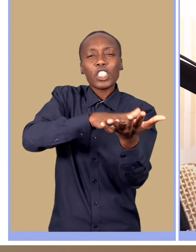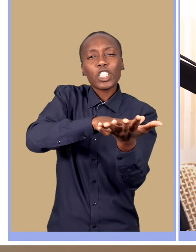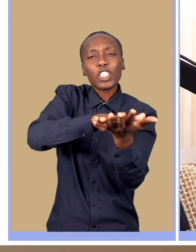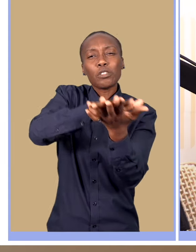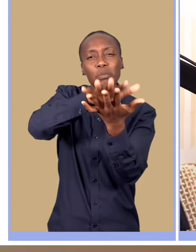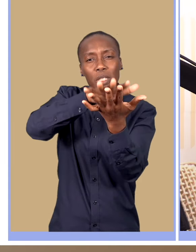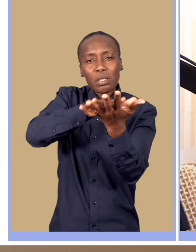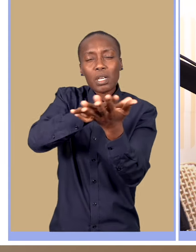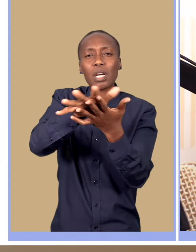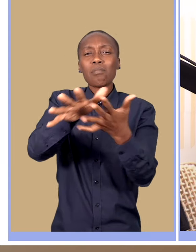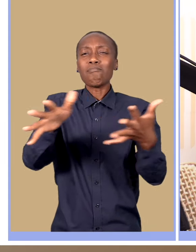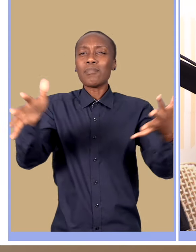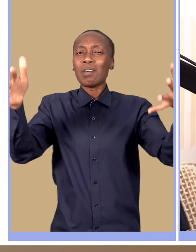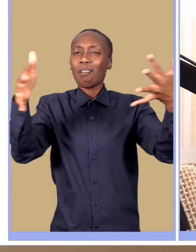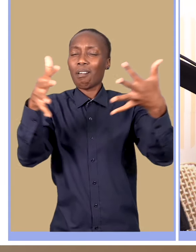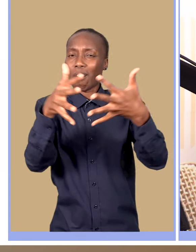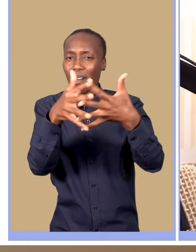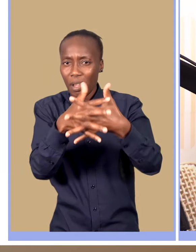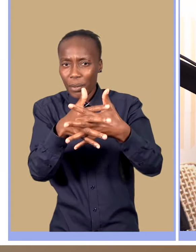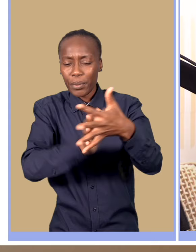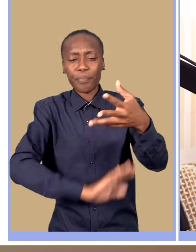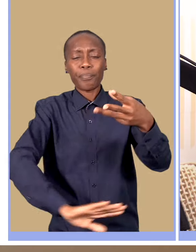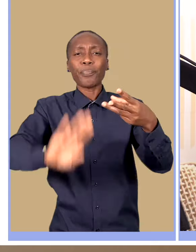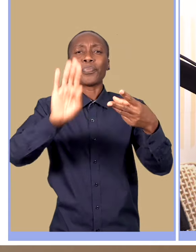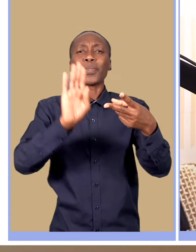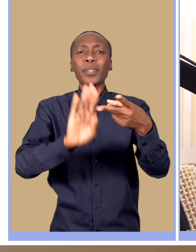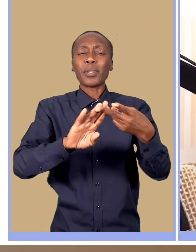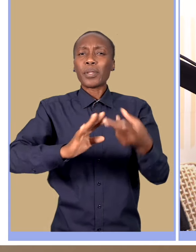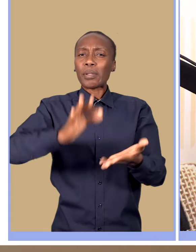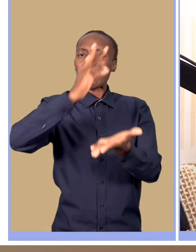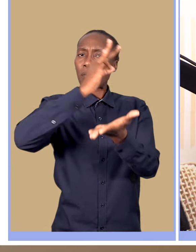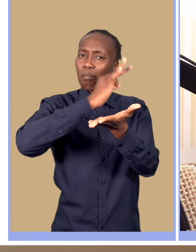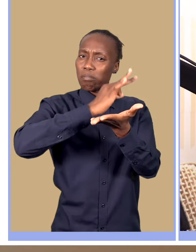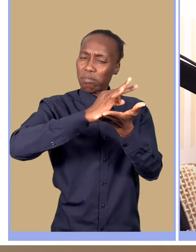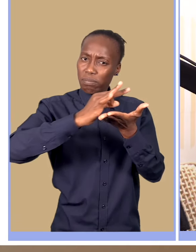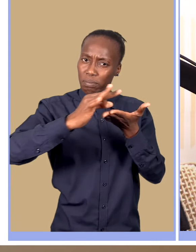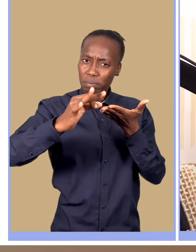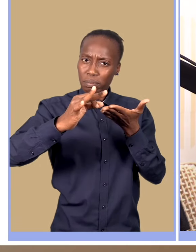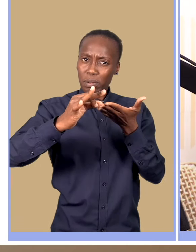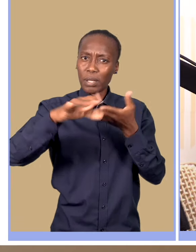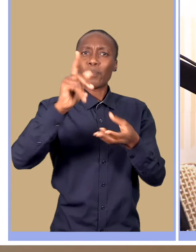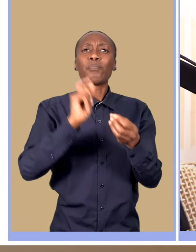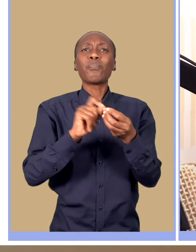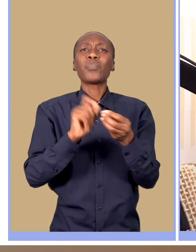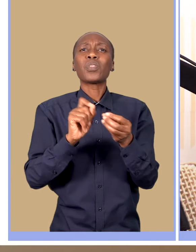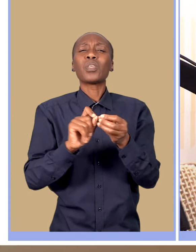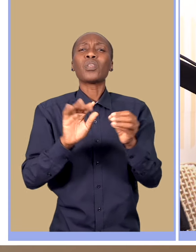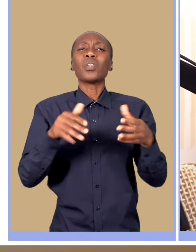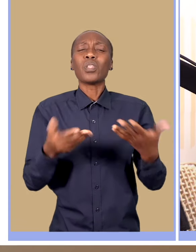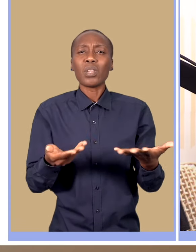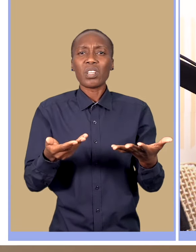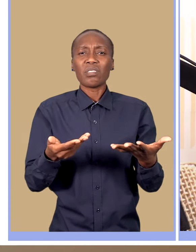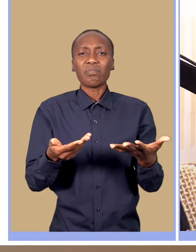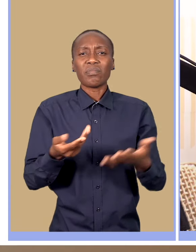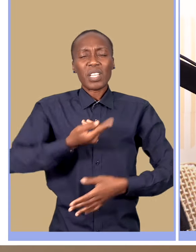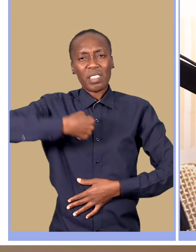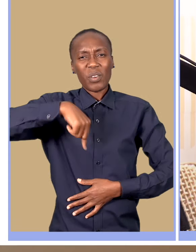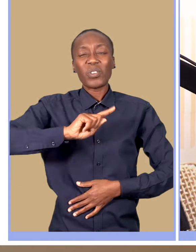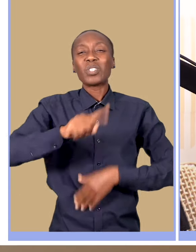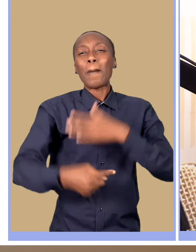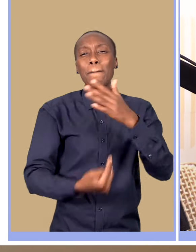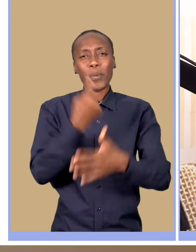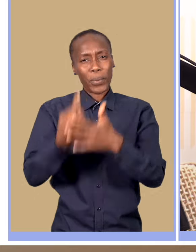forma clara, de modo a produzir eficiência da sua reação, não é? Então nós